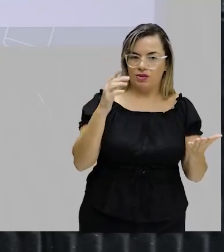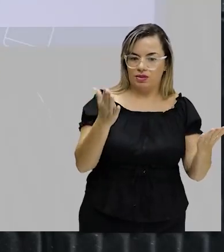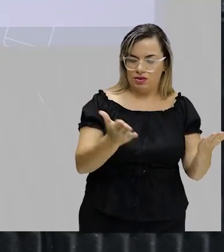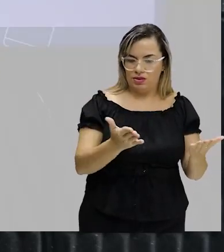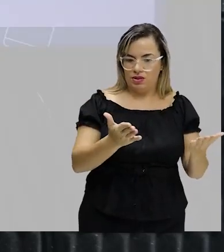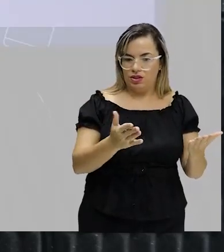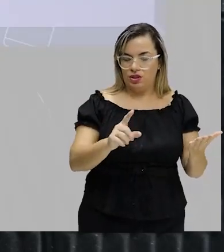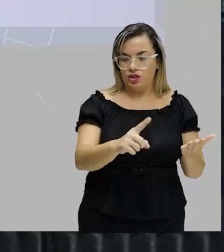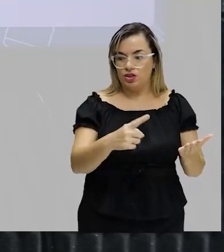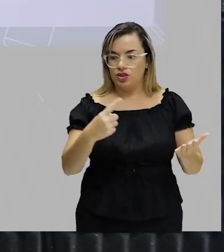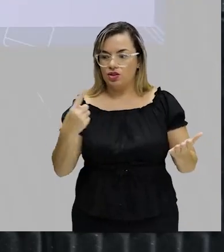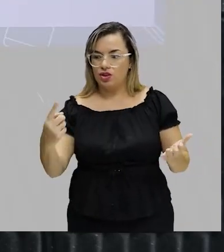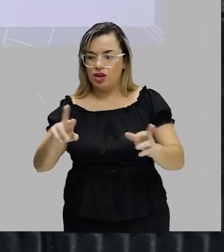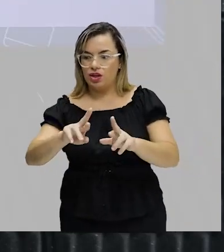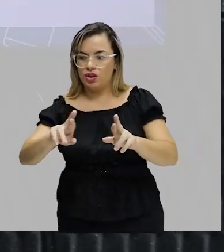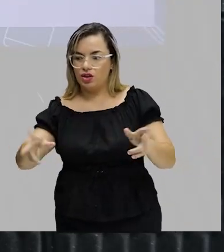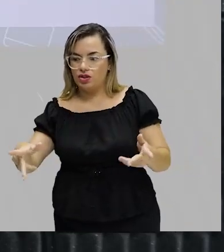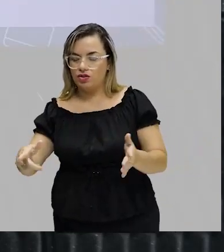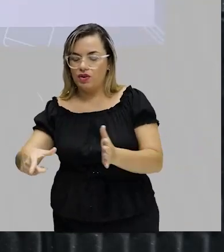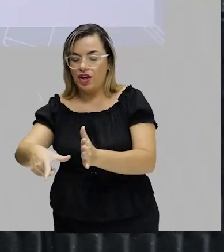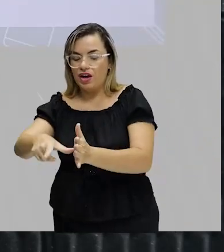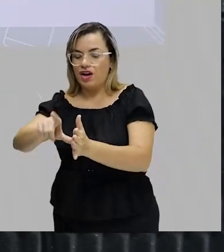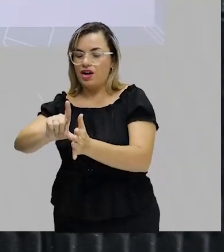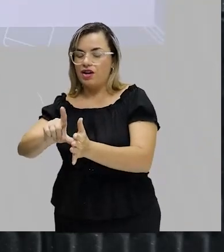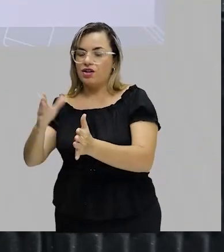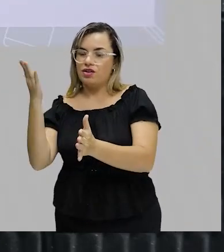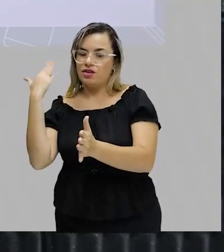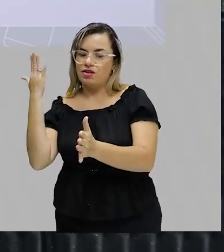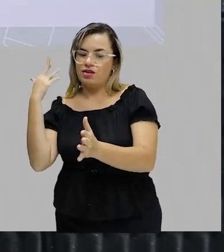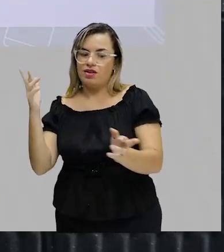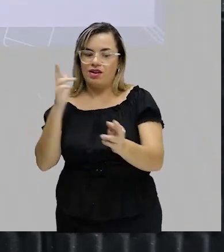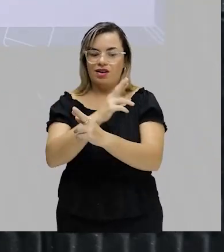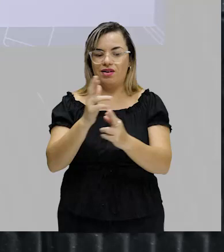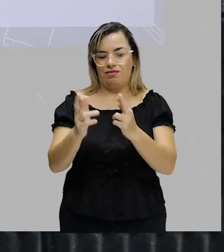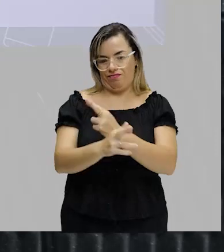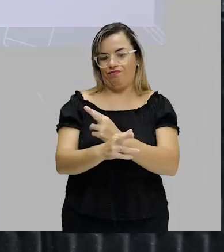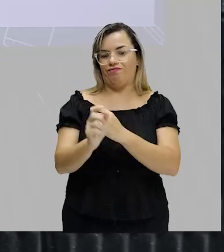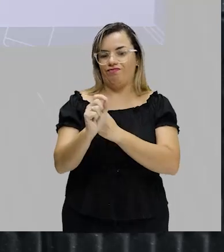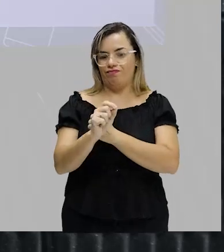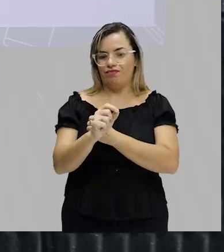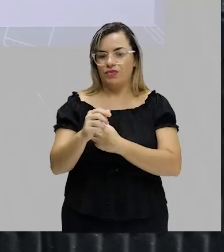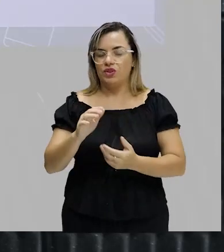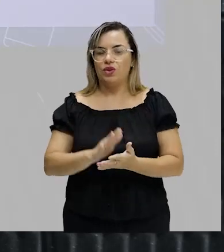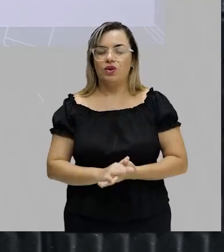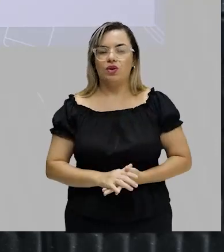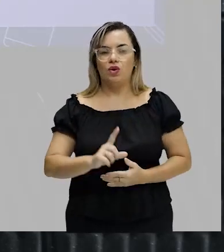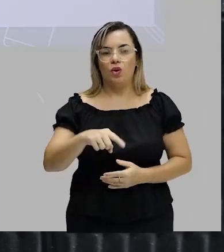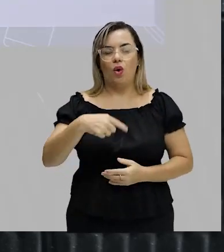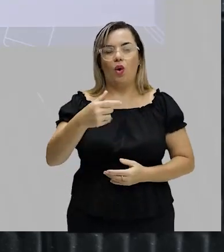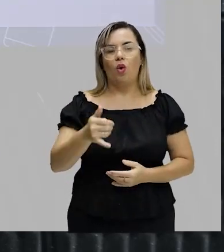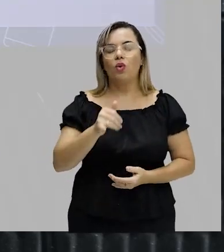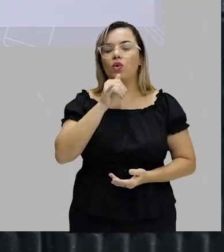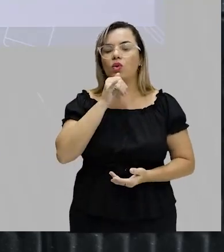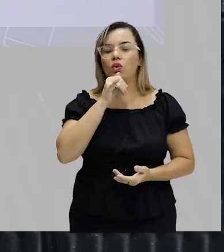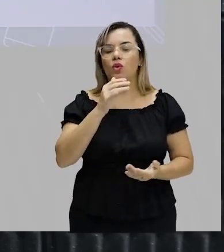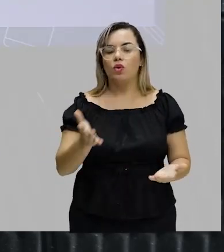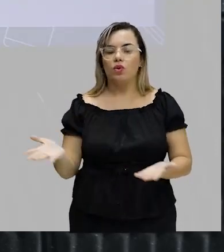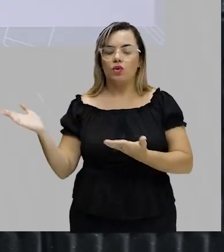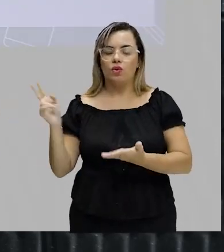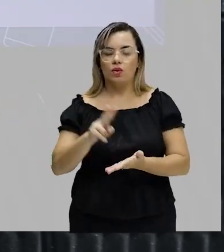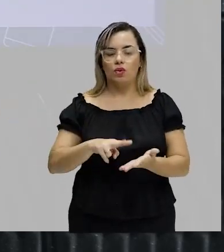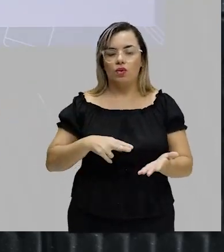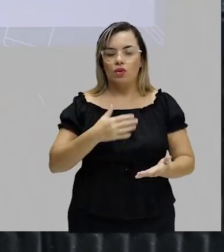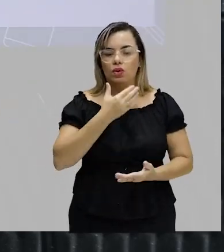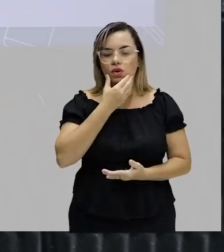aconteceu antes dessa, tá bom? Outro exemplo. When we arrived at the theater, the movie